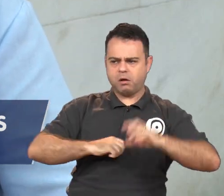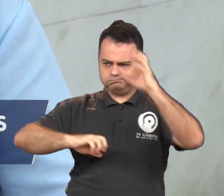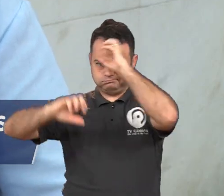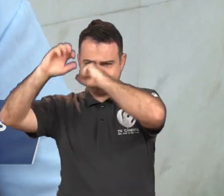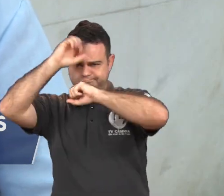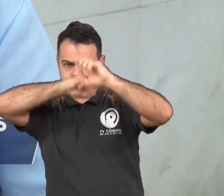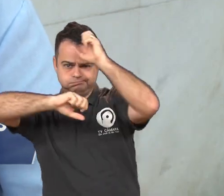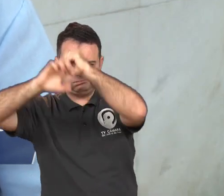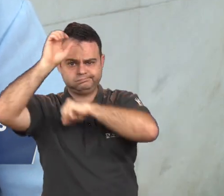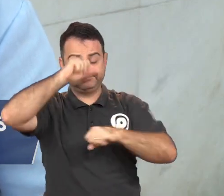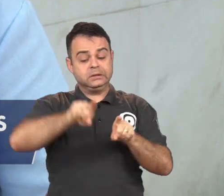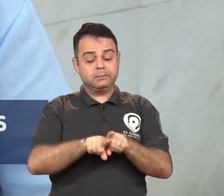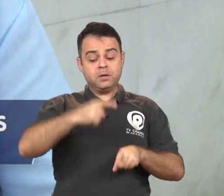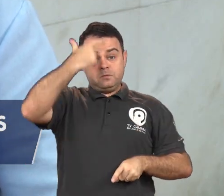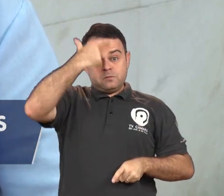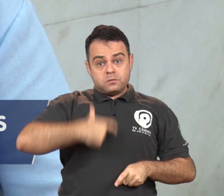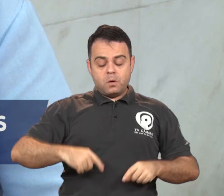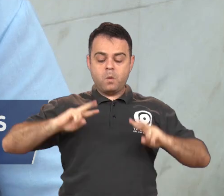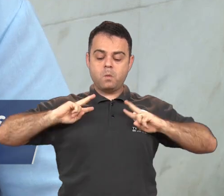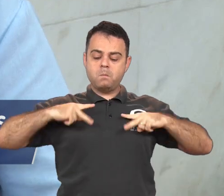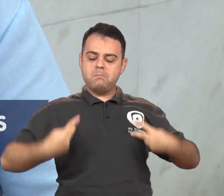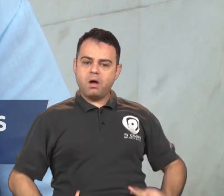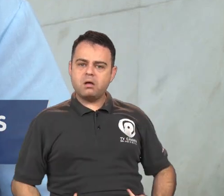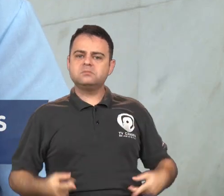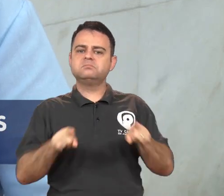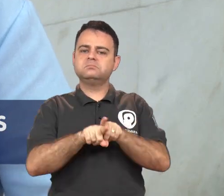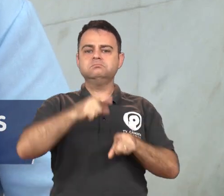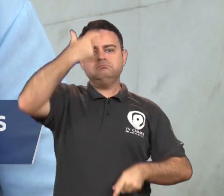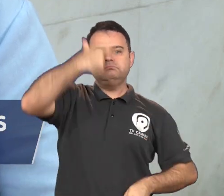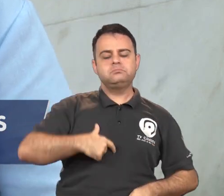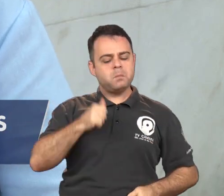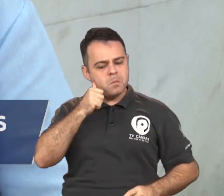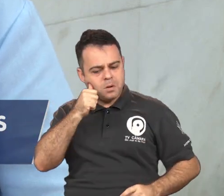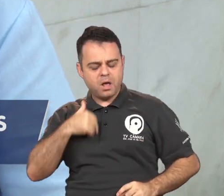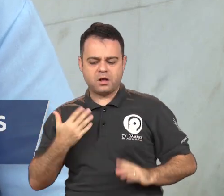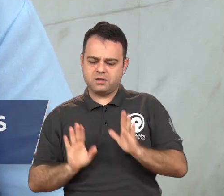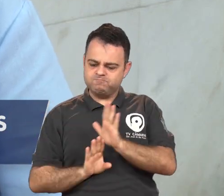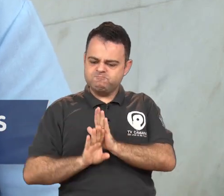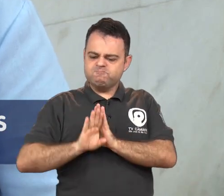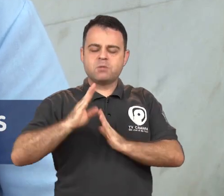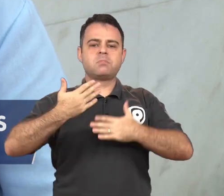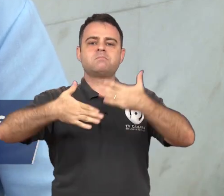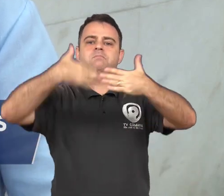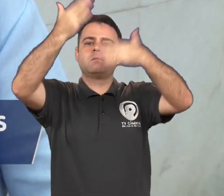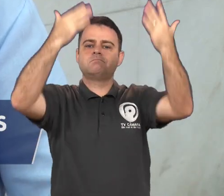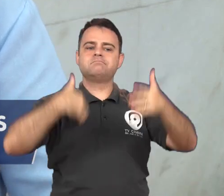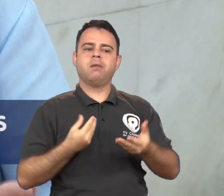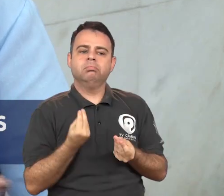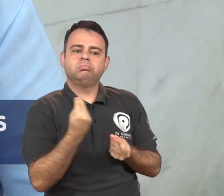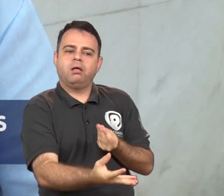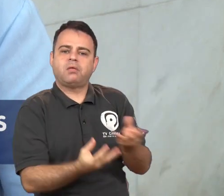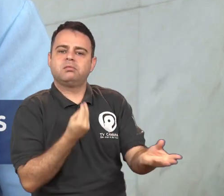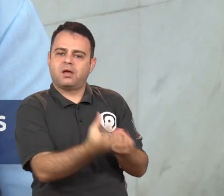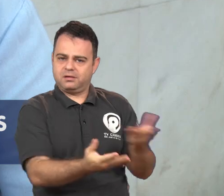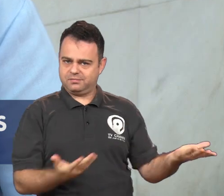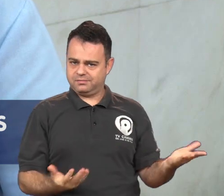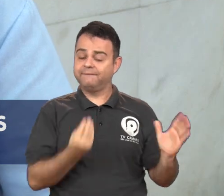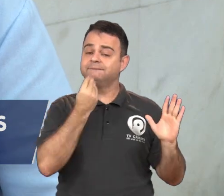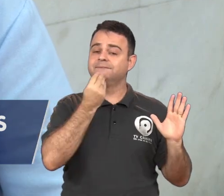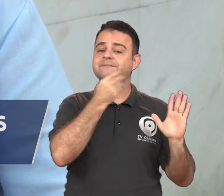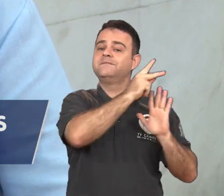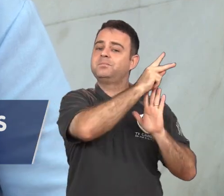profissionalmente, crescer como ser humano, como mulher. Então, eu acredito que esse projeto aí nós